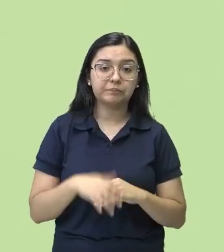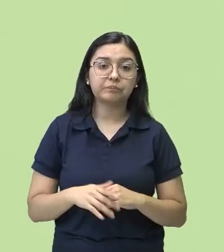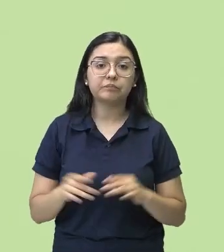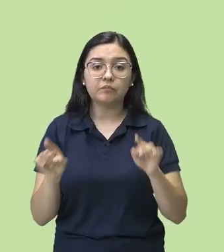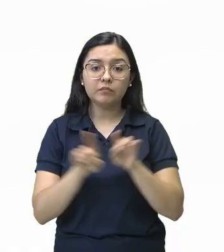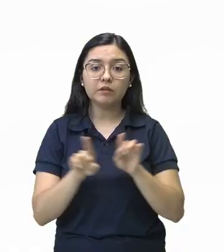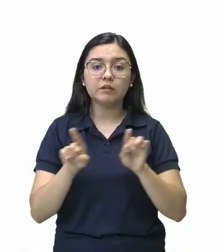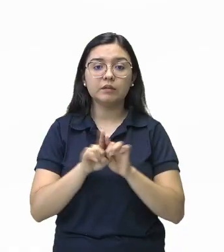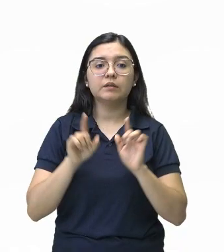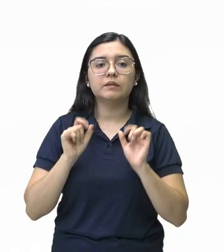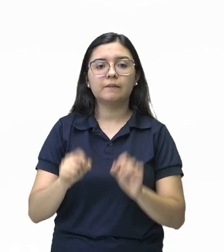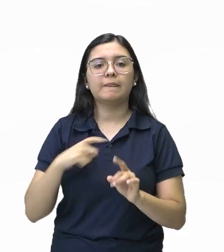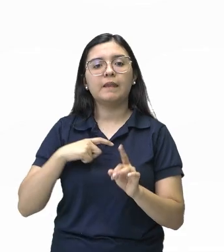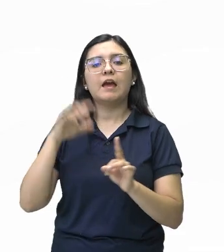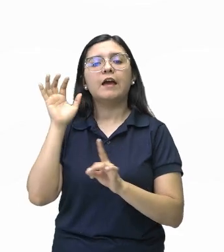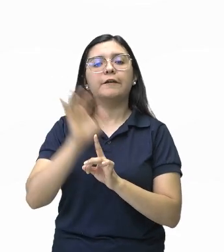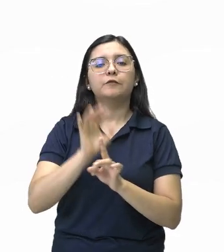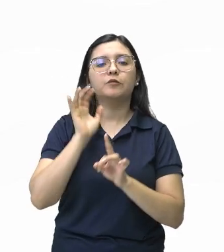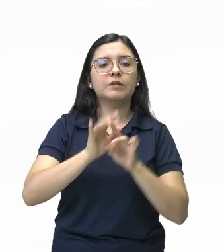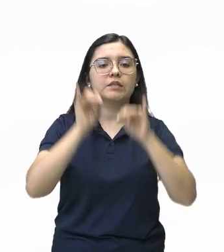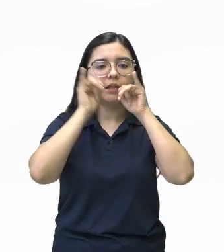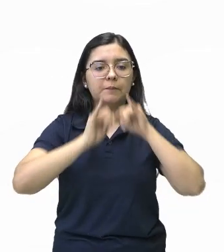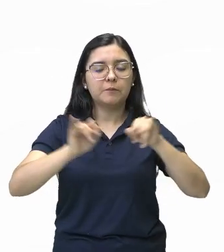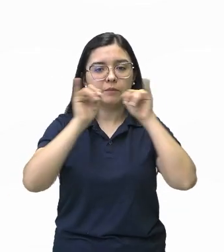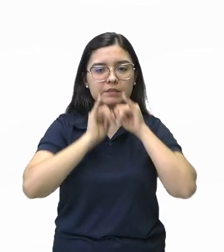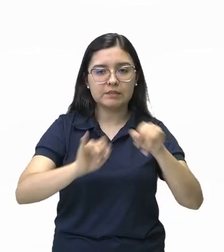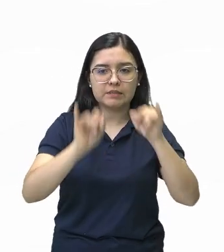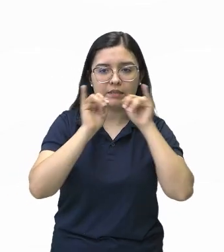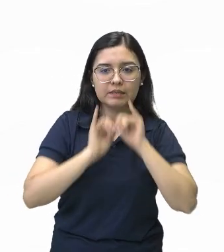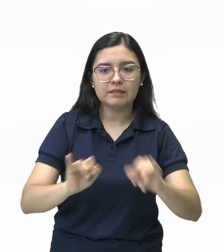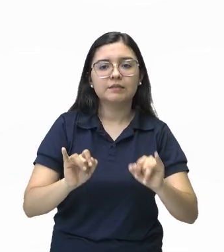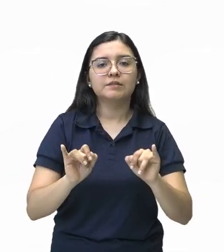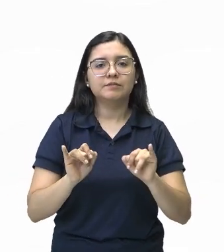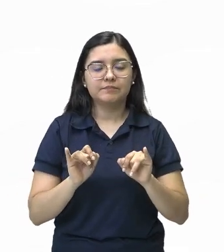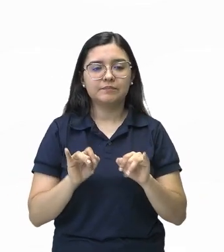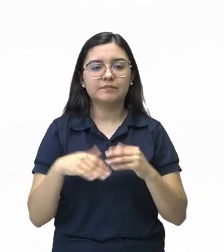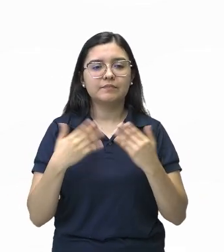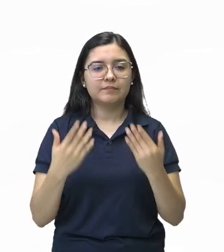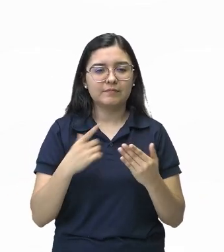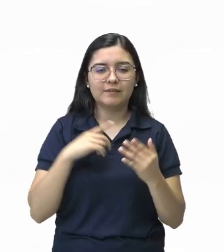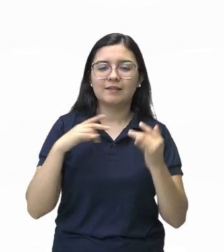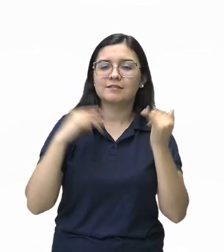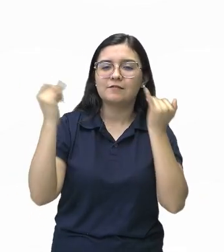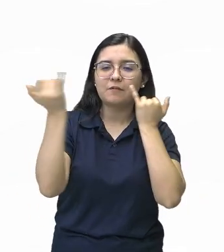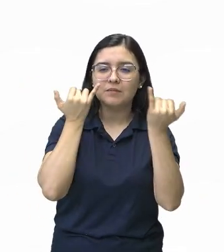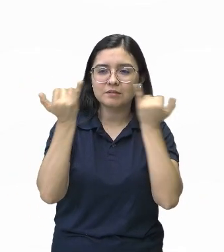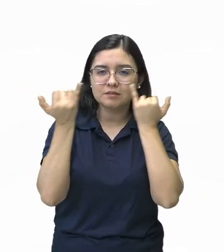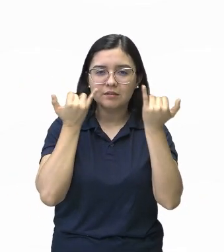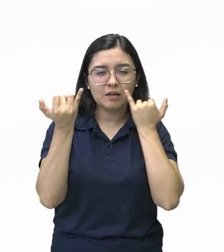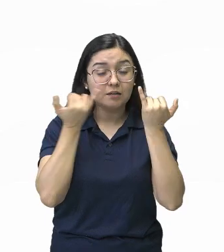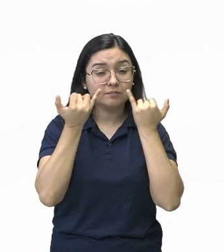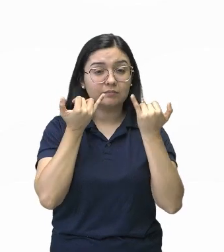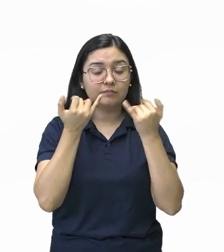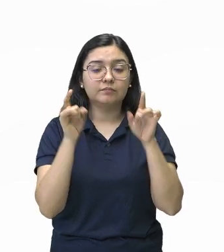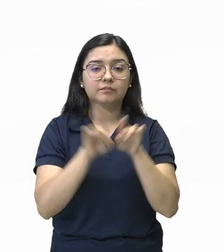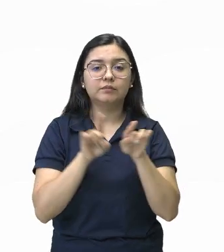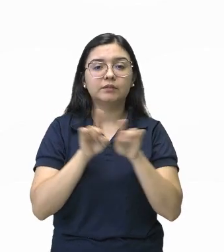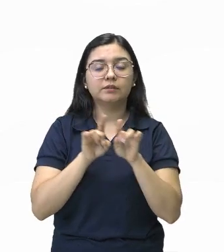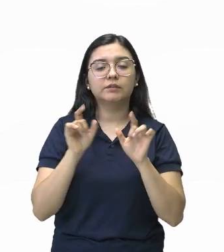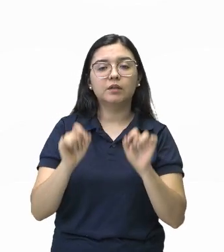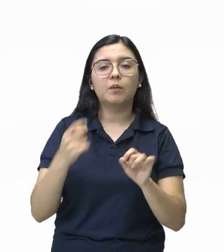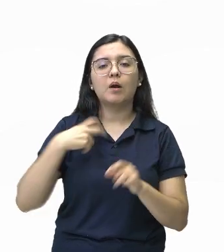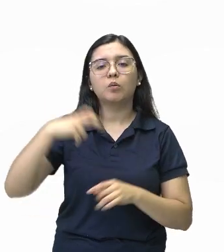a influência da publicidade, né? A gente está falando sobre esse acesso à informação. A influência da publicidade,